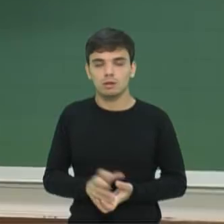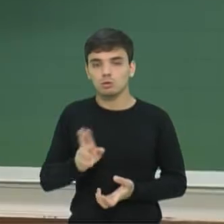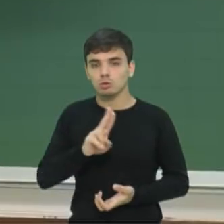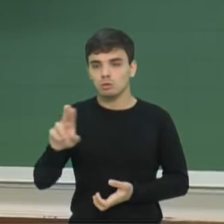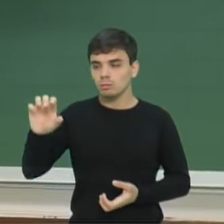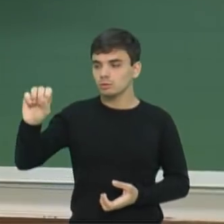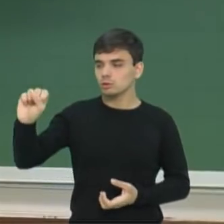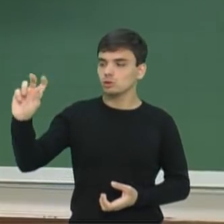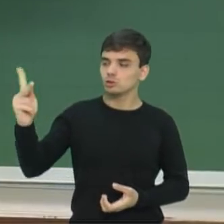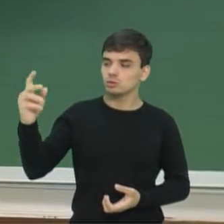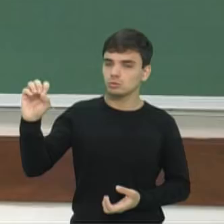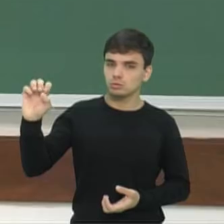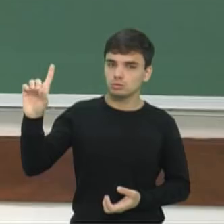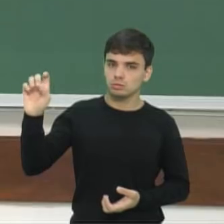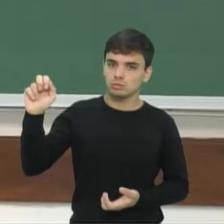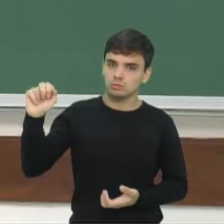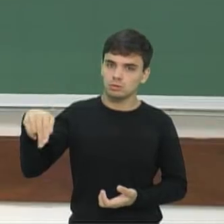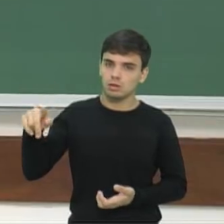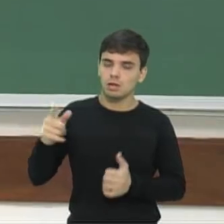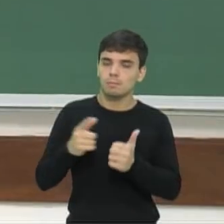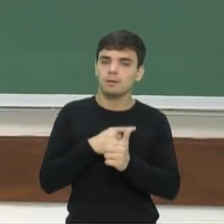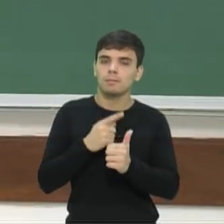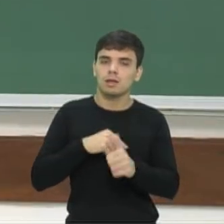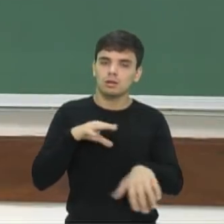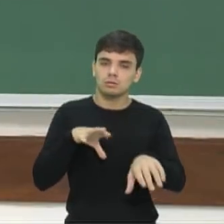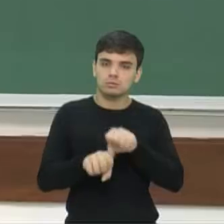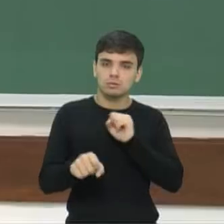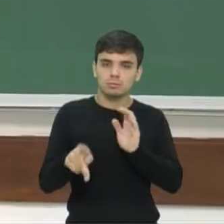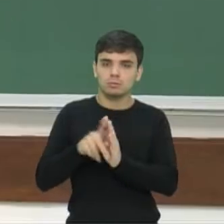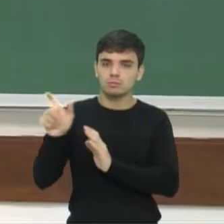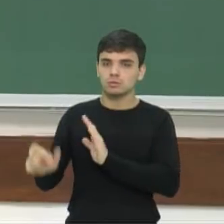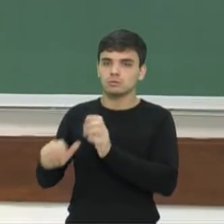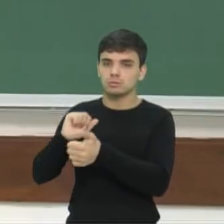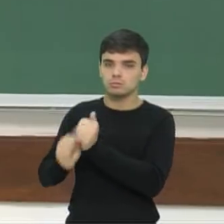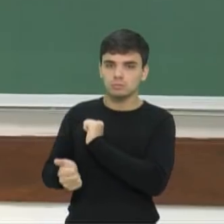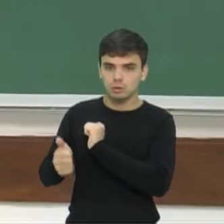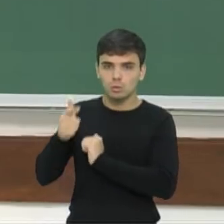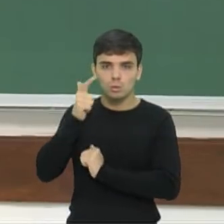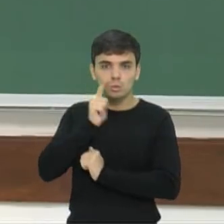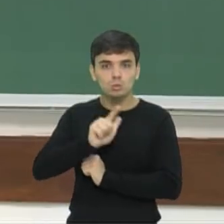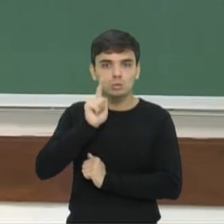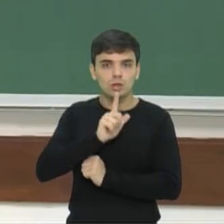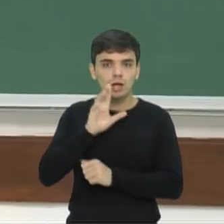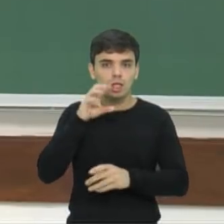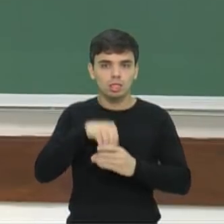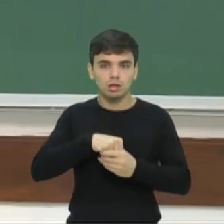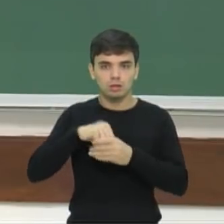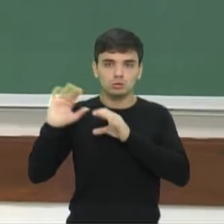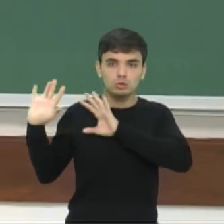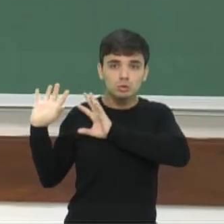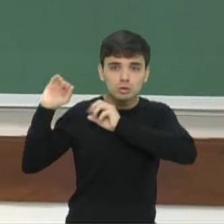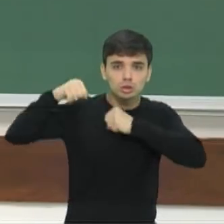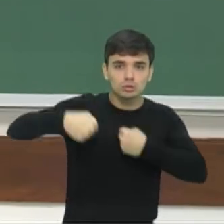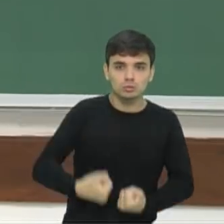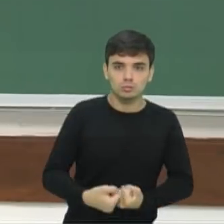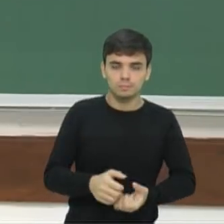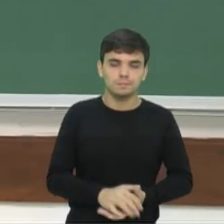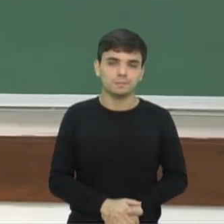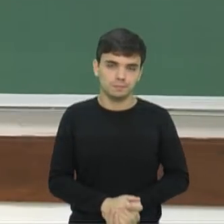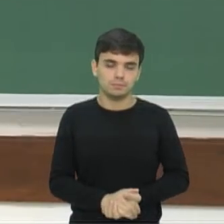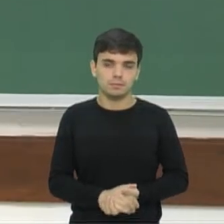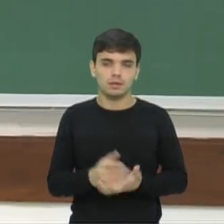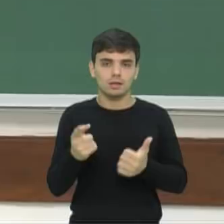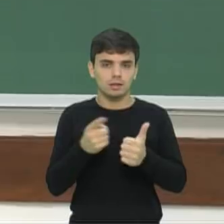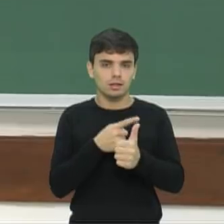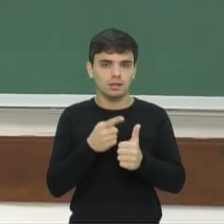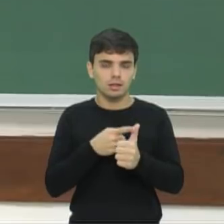essa é a primeira graduação que o atleta consegue atingir dentro do judô, né? Então, temos as faixas básicas,